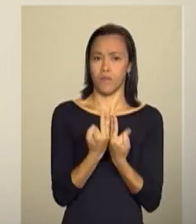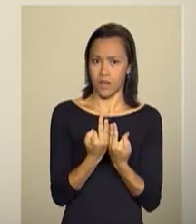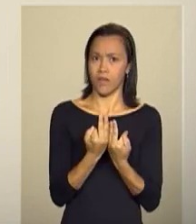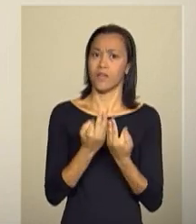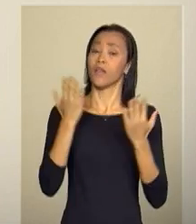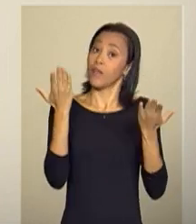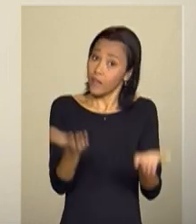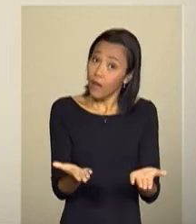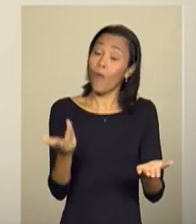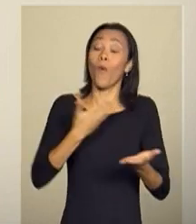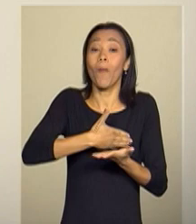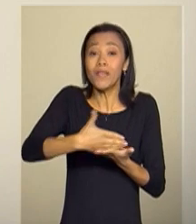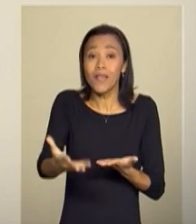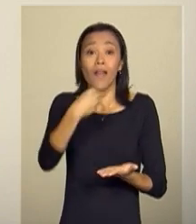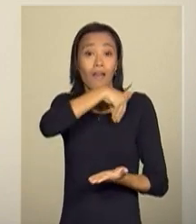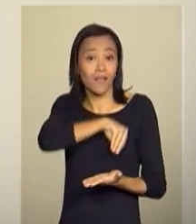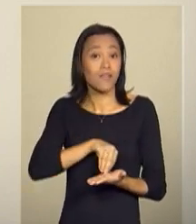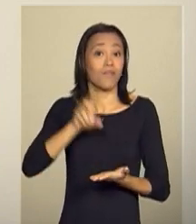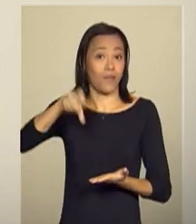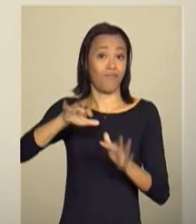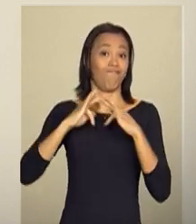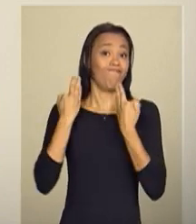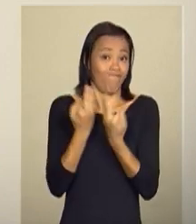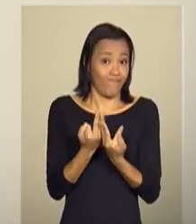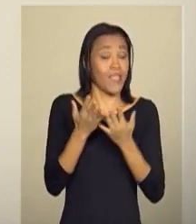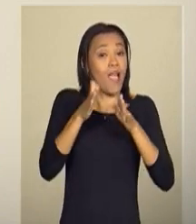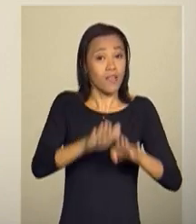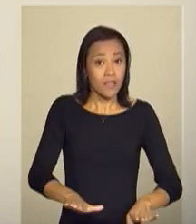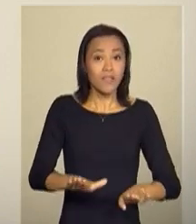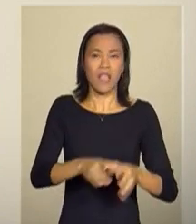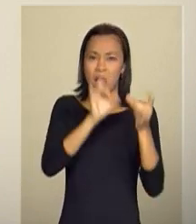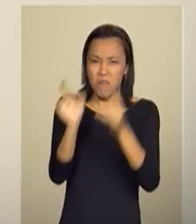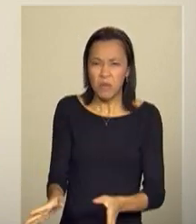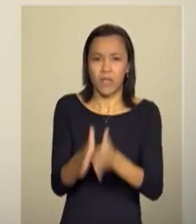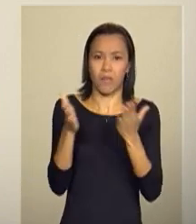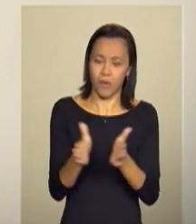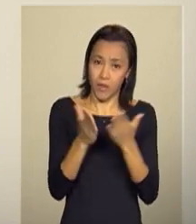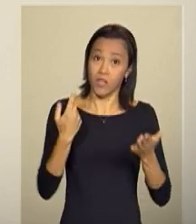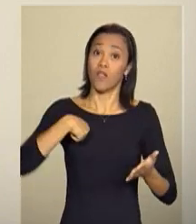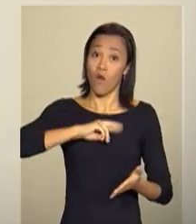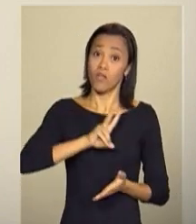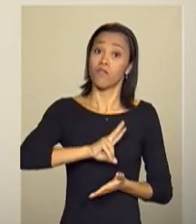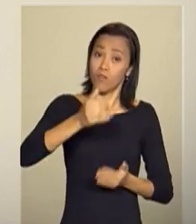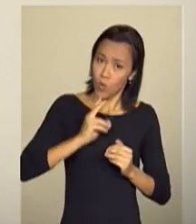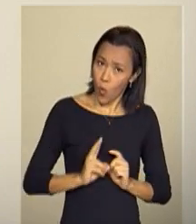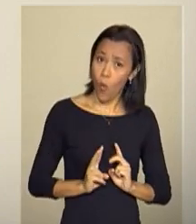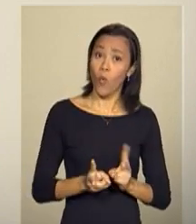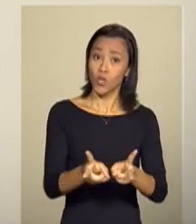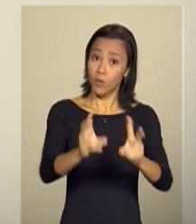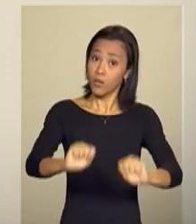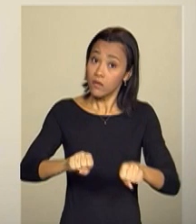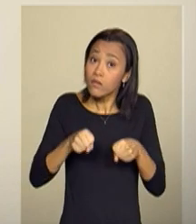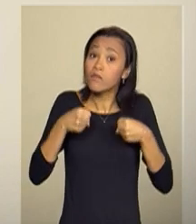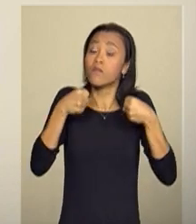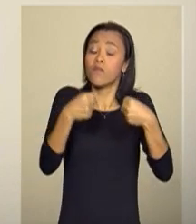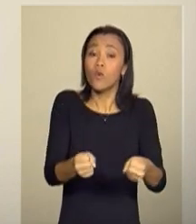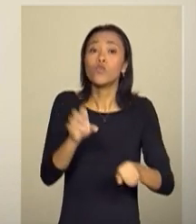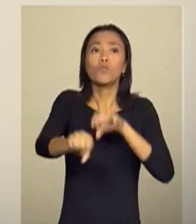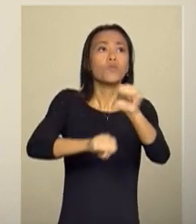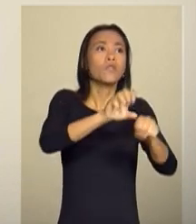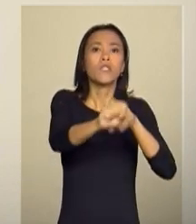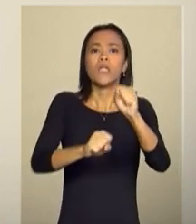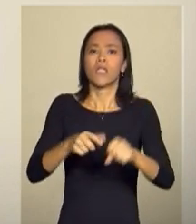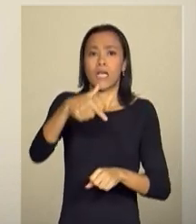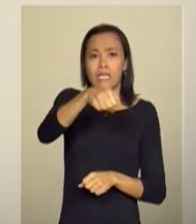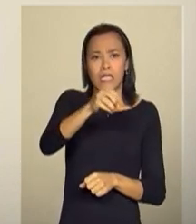passaram então a receber o Bolsa Família e assim saíram da miséria vamos continuar nesse esforço Luciano buscando as